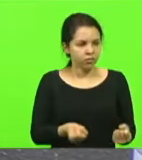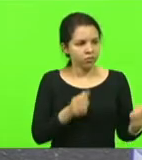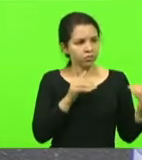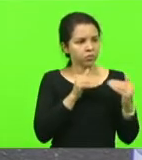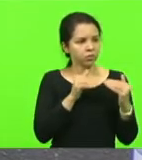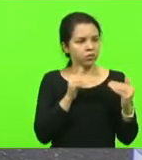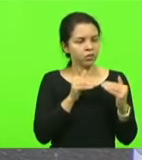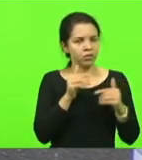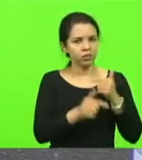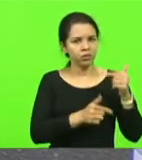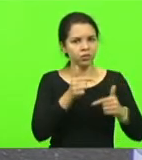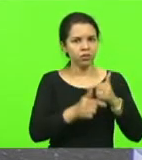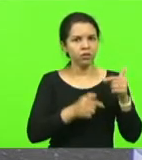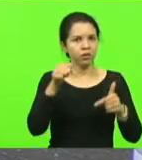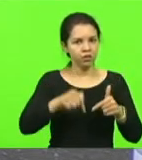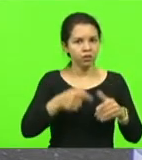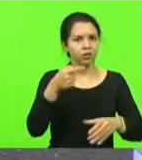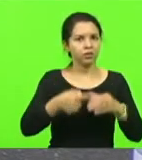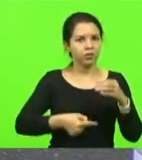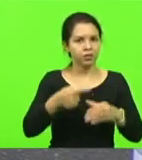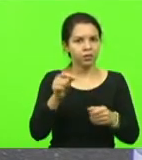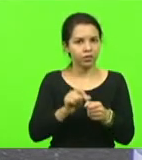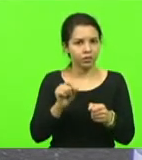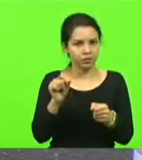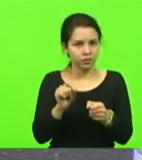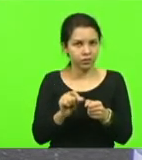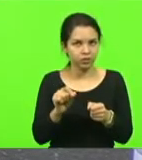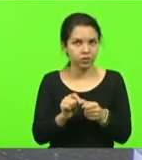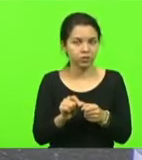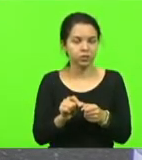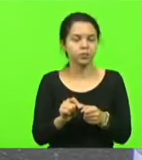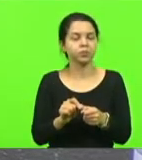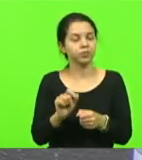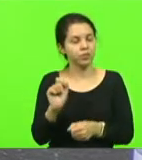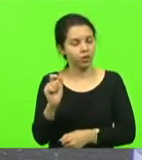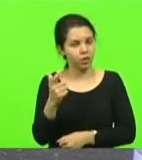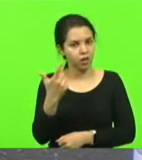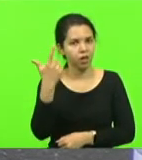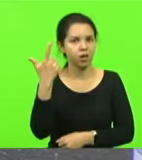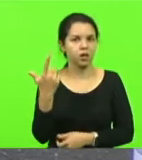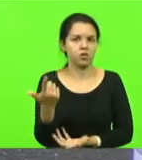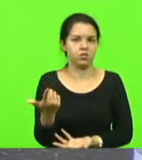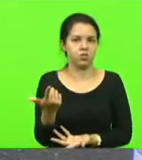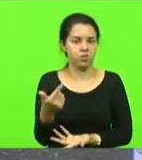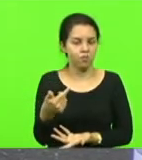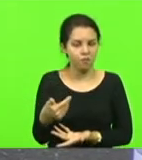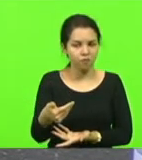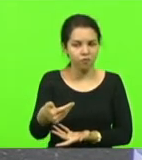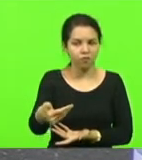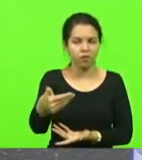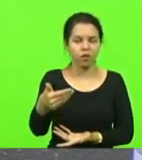com o trabalho que esta comissão vem fazendo. E, claro, isso será